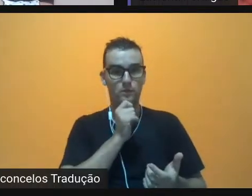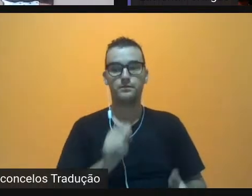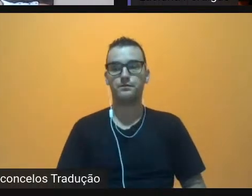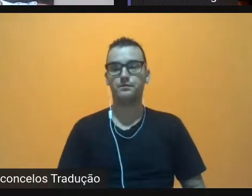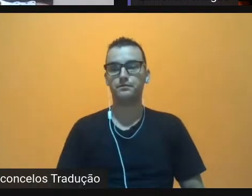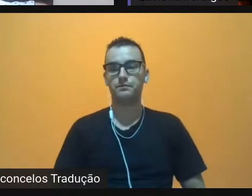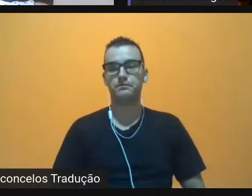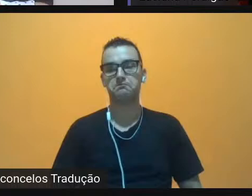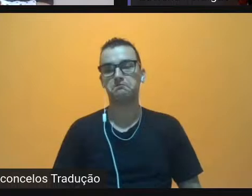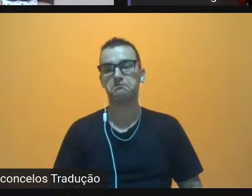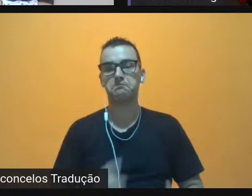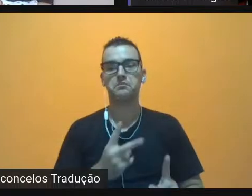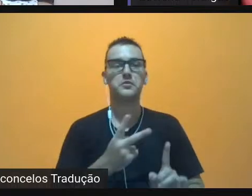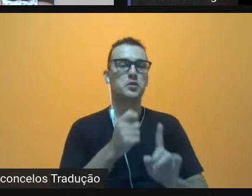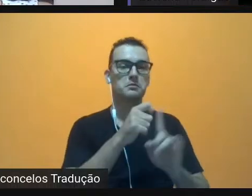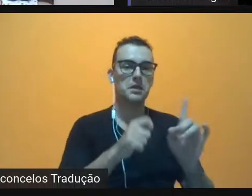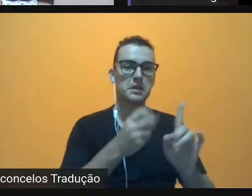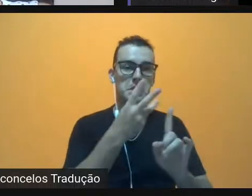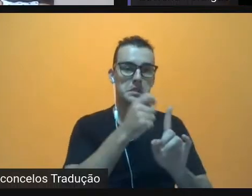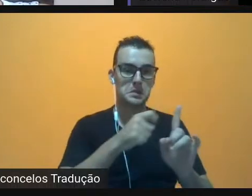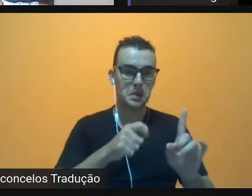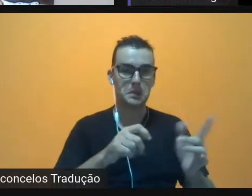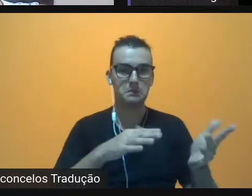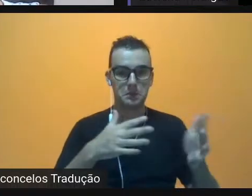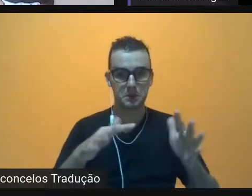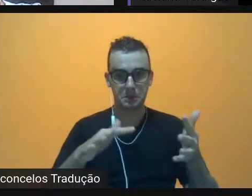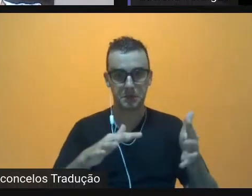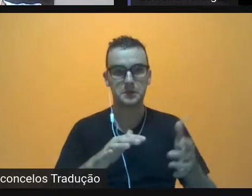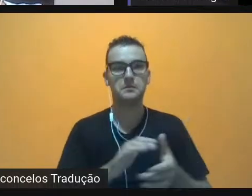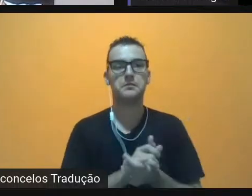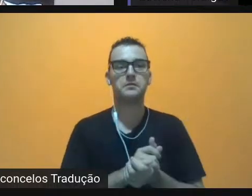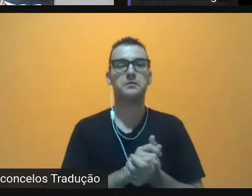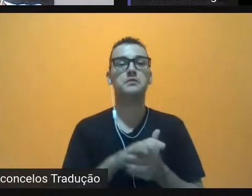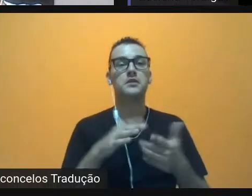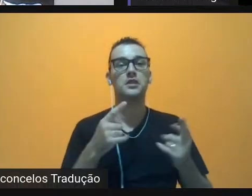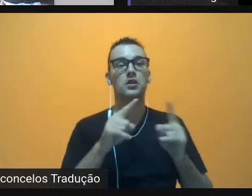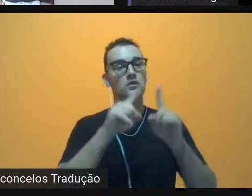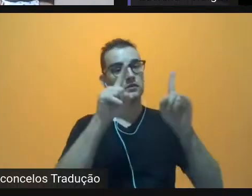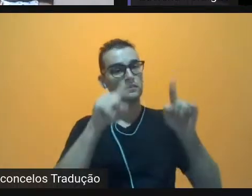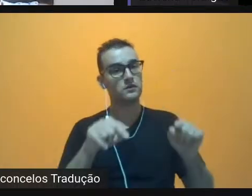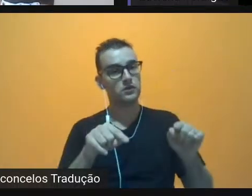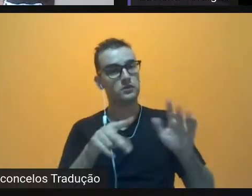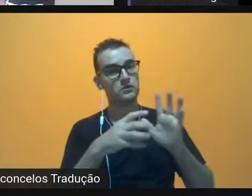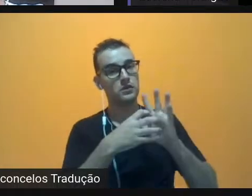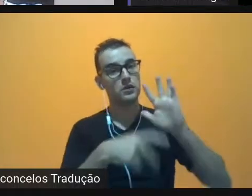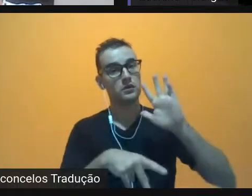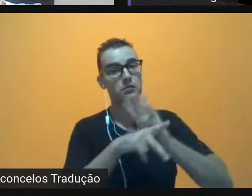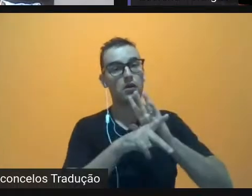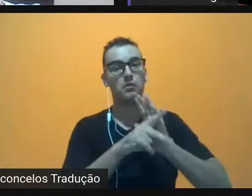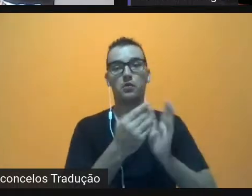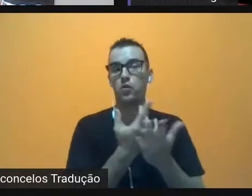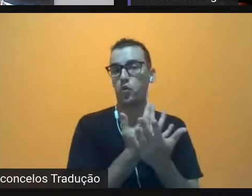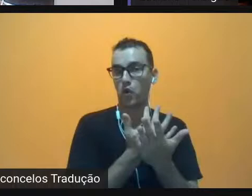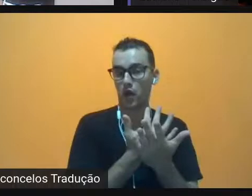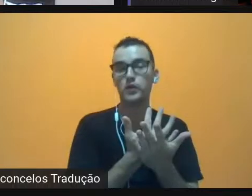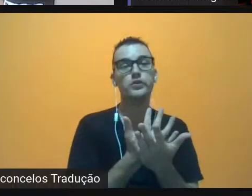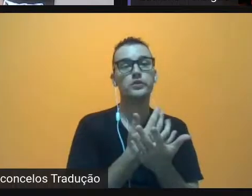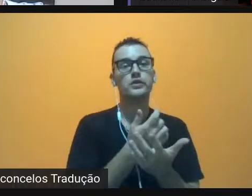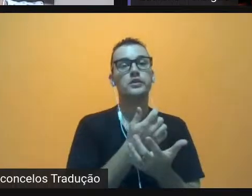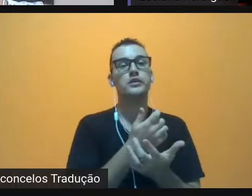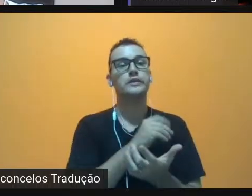aí 2, 3 meses, e os servidores da UERJ também estavam. Então,